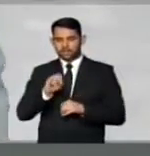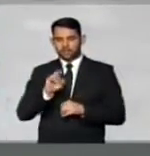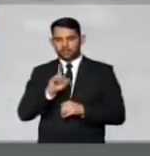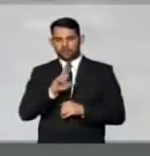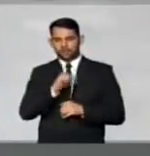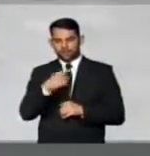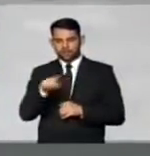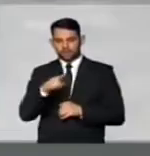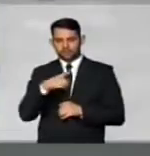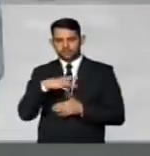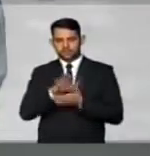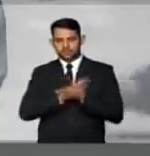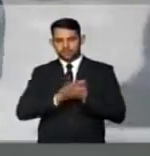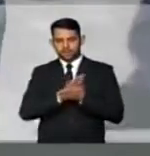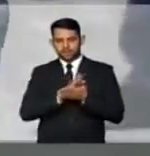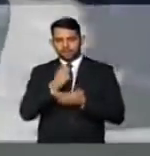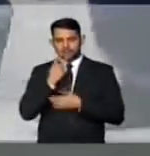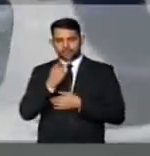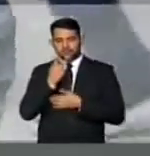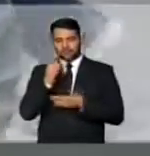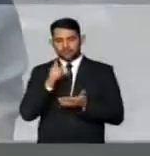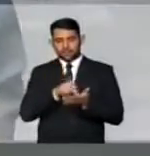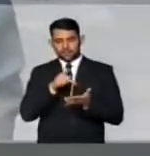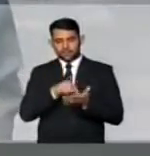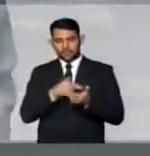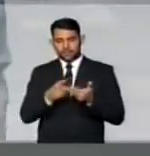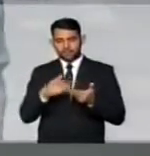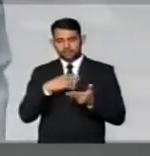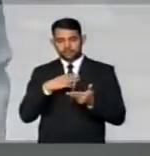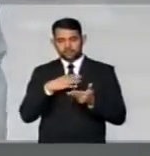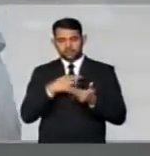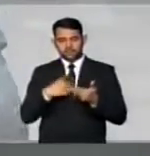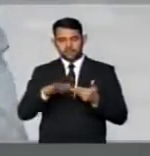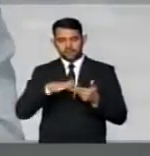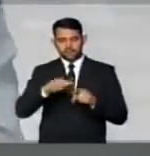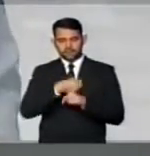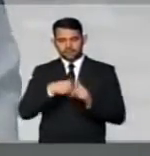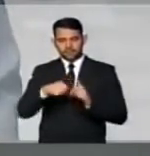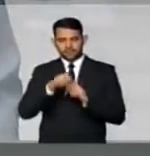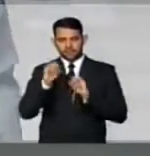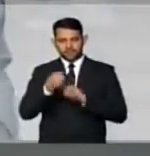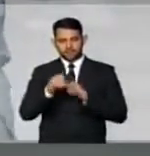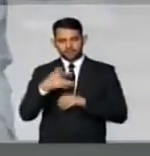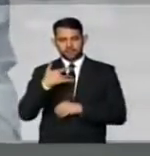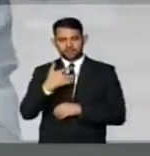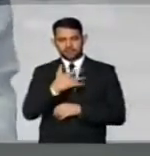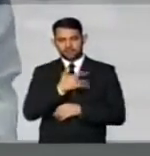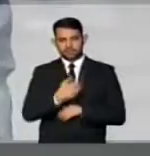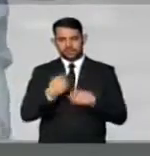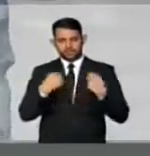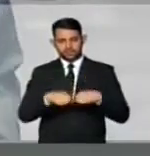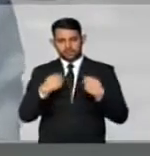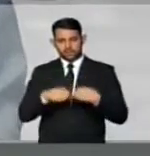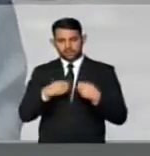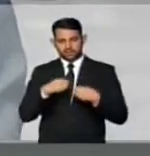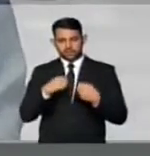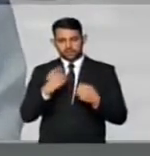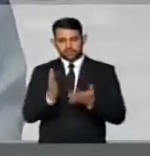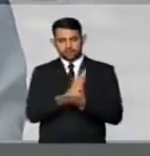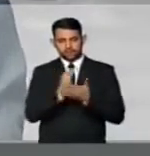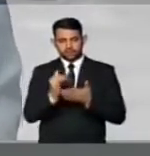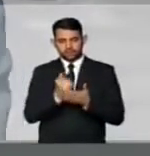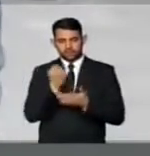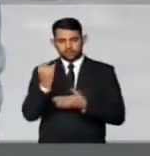União sem a ênfase necessária e prioritária à área social, à educação e saúde, que deve ser